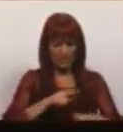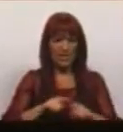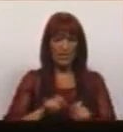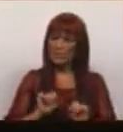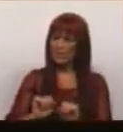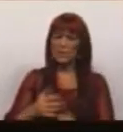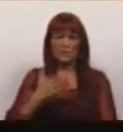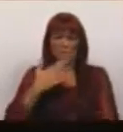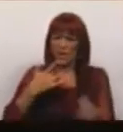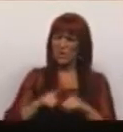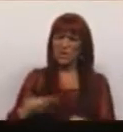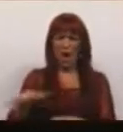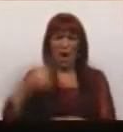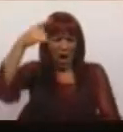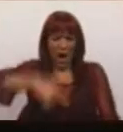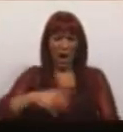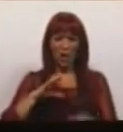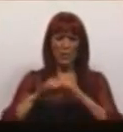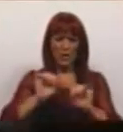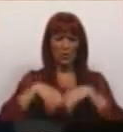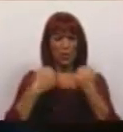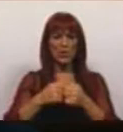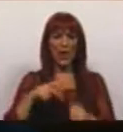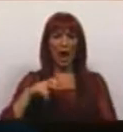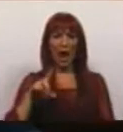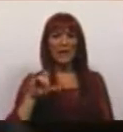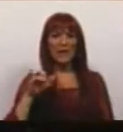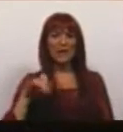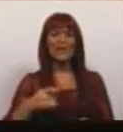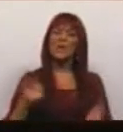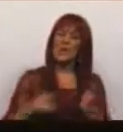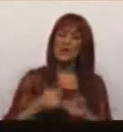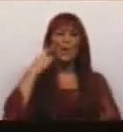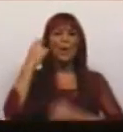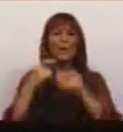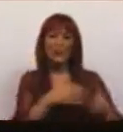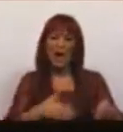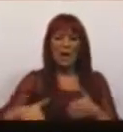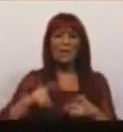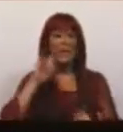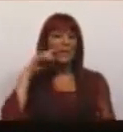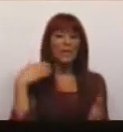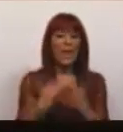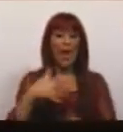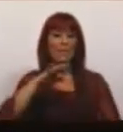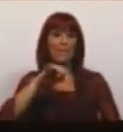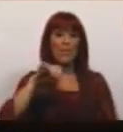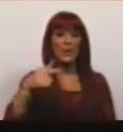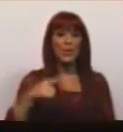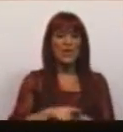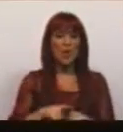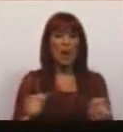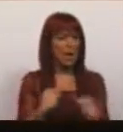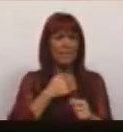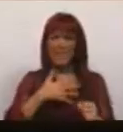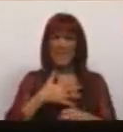pretensão megalómana do domínio da comunicação social pela Altice, que é necessário procurar caminhos que garantam que a PT seja uma